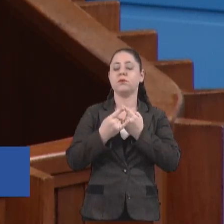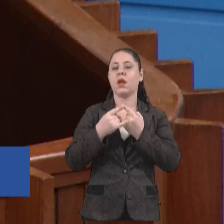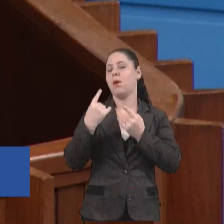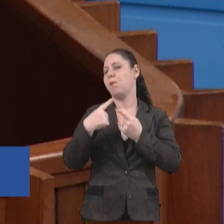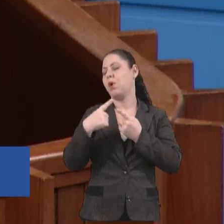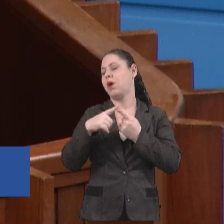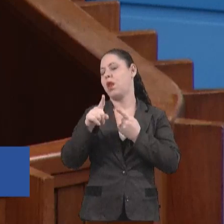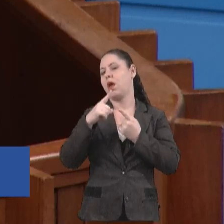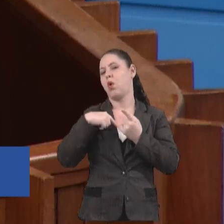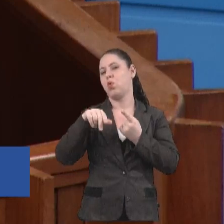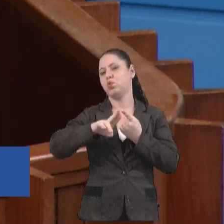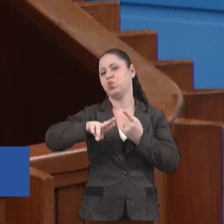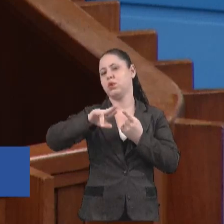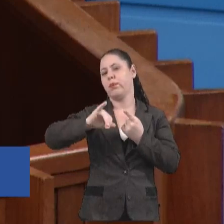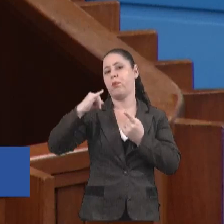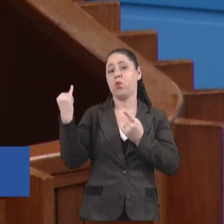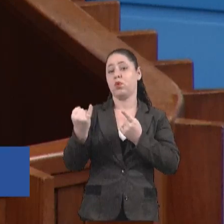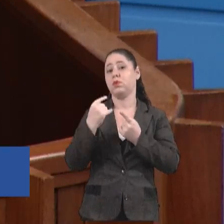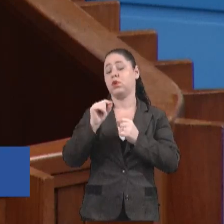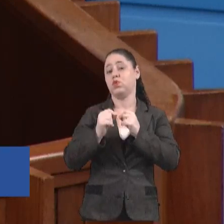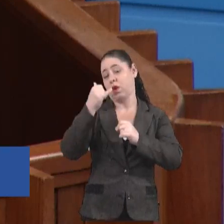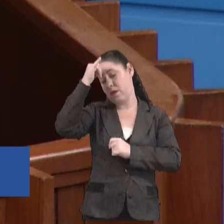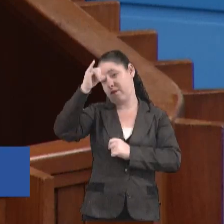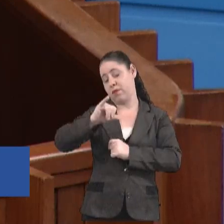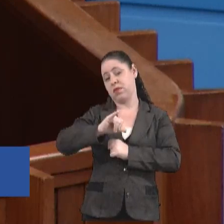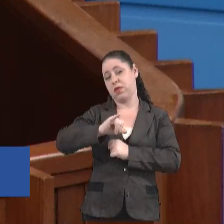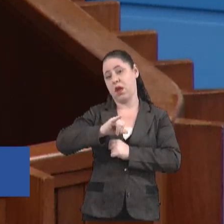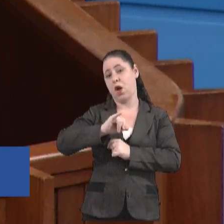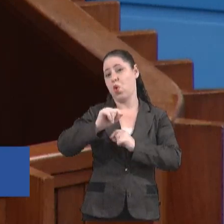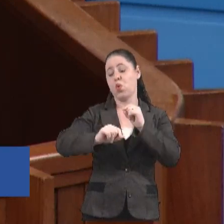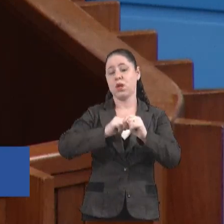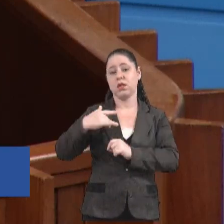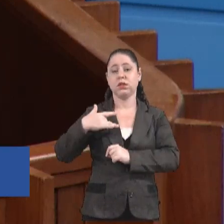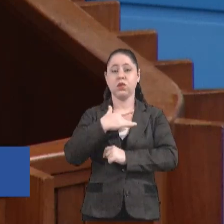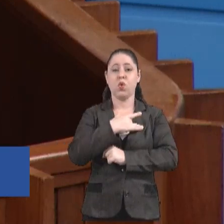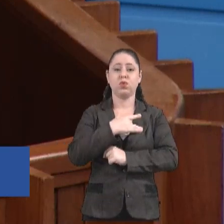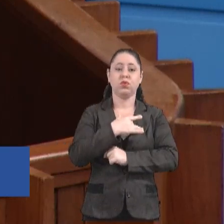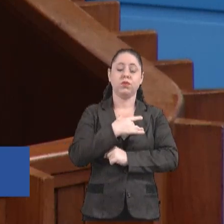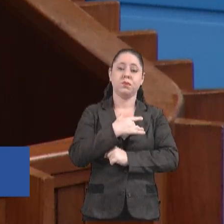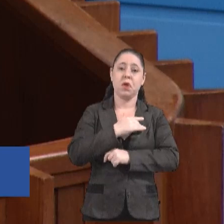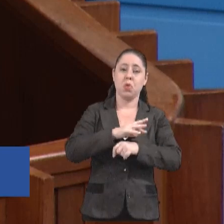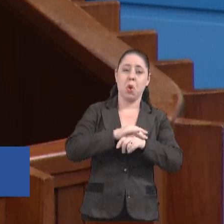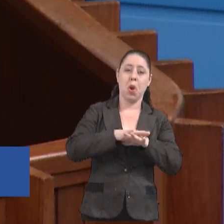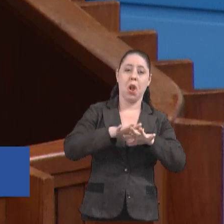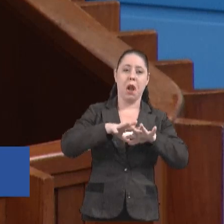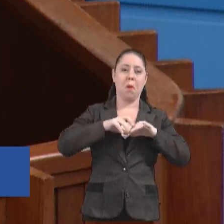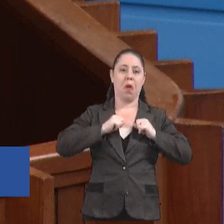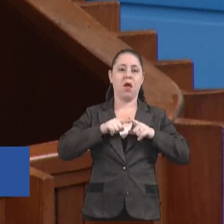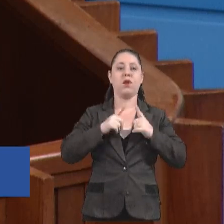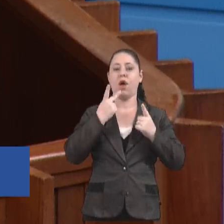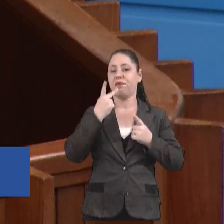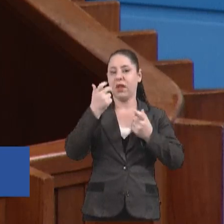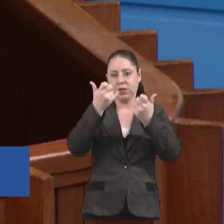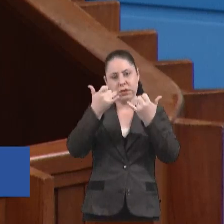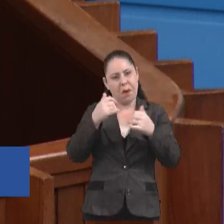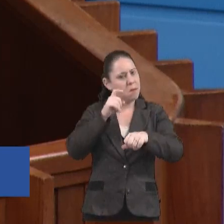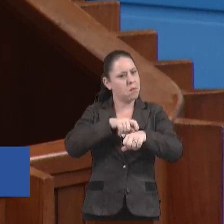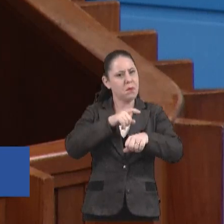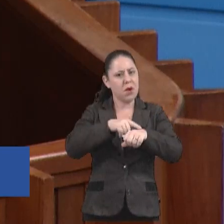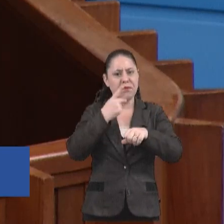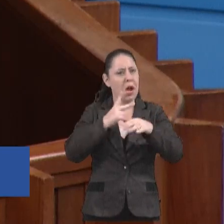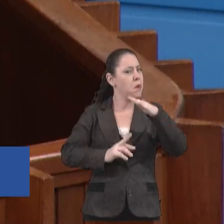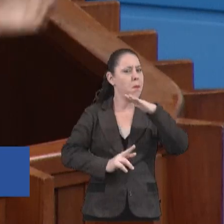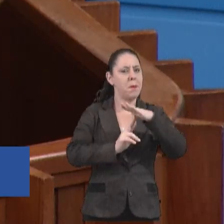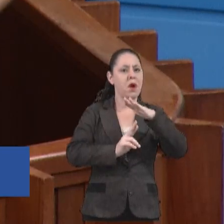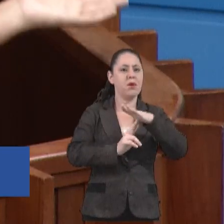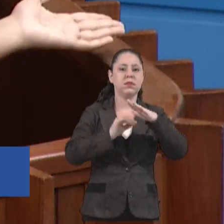momento debatia sobre a importância de prevenção à saúde. E nós falamos sobre sexualidade, naquele momento, numa feira